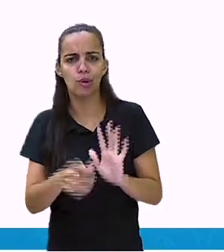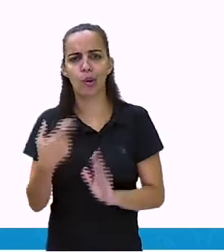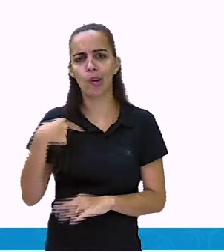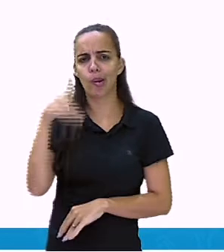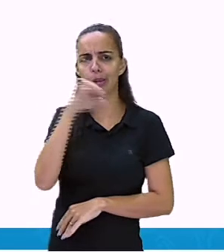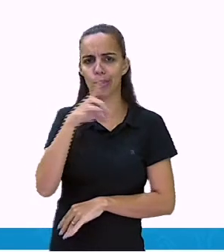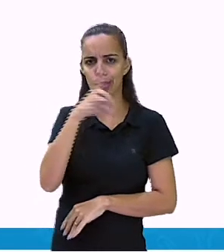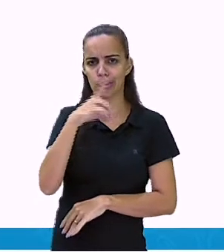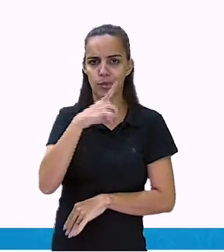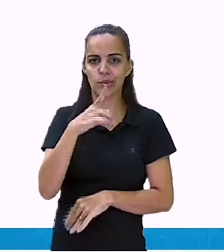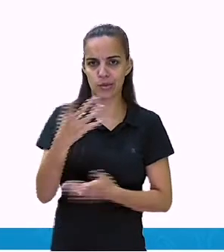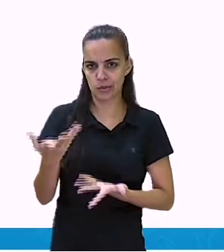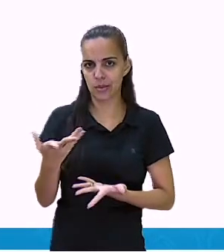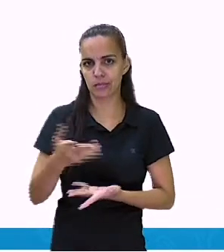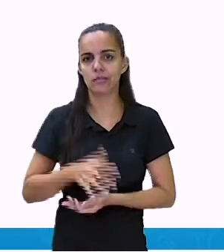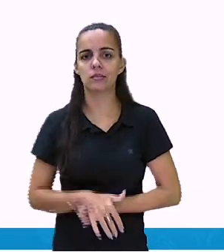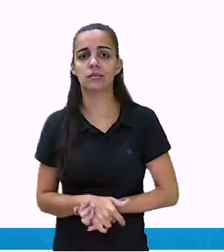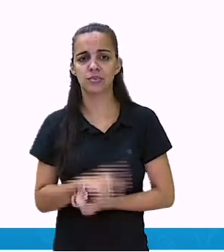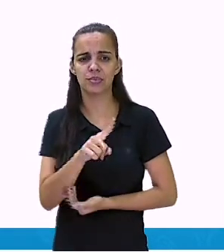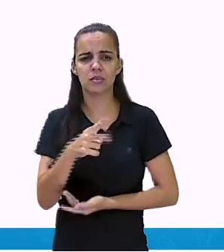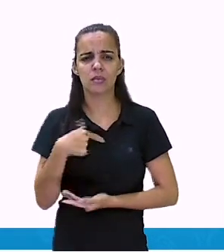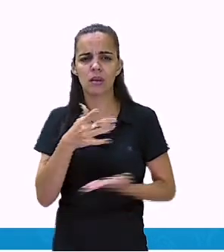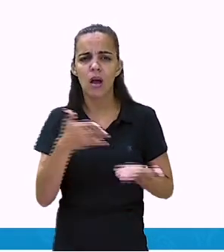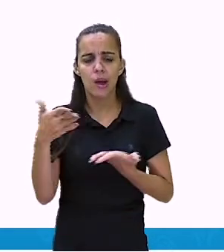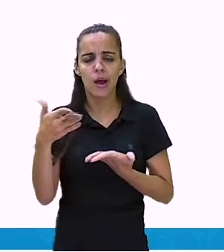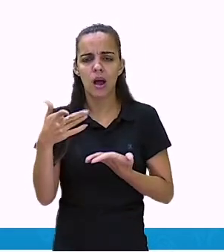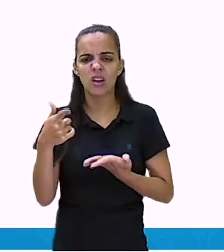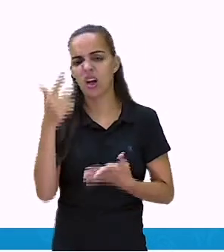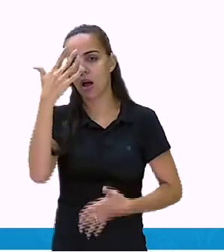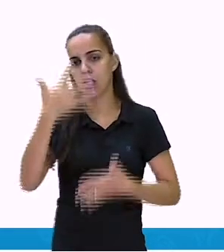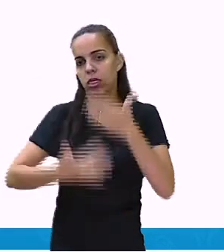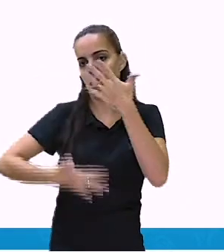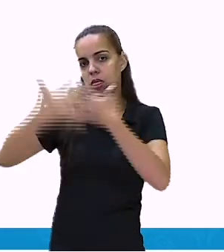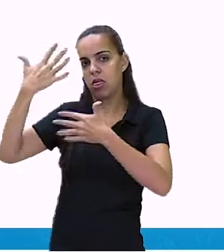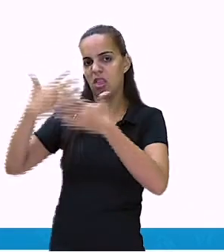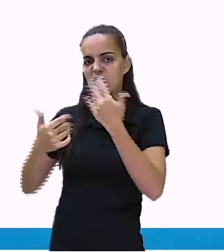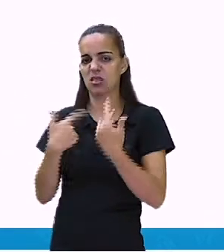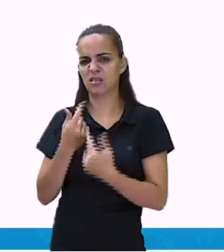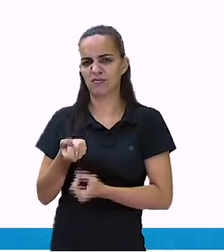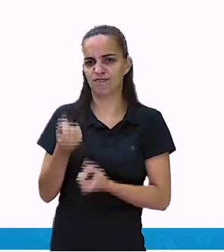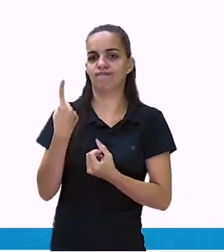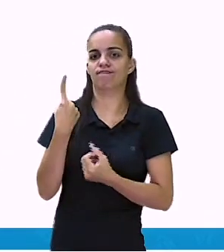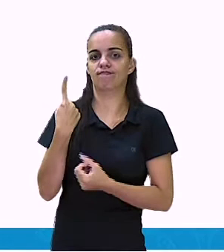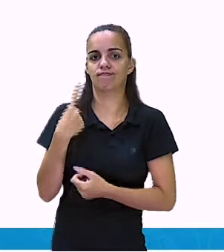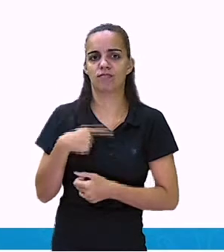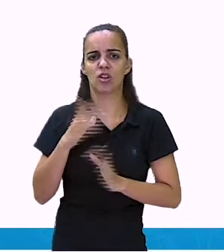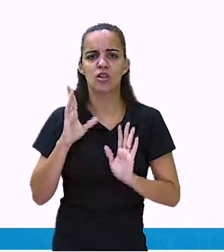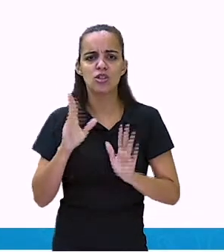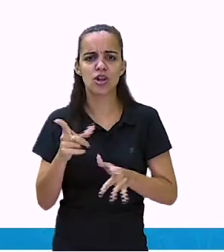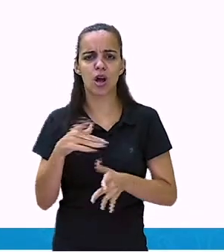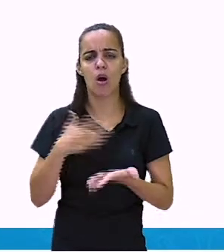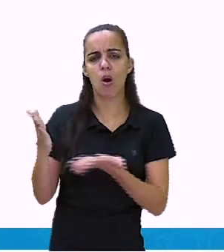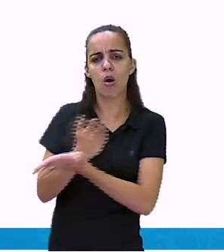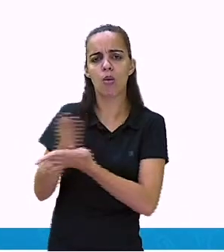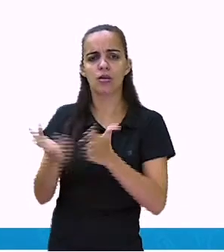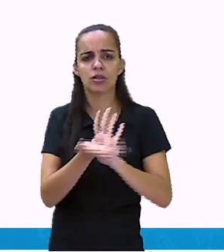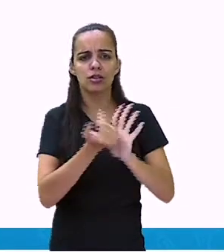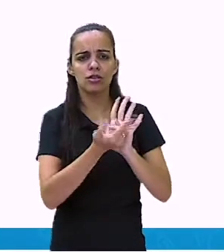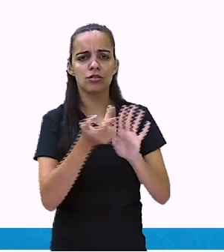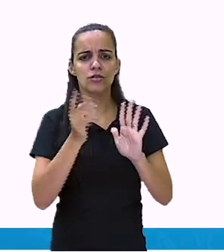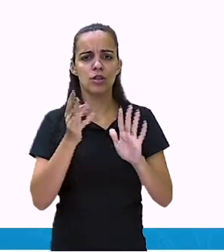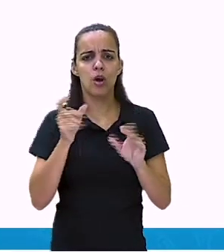também aos domingos. Isso leva a distorções estranhas, já que alguns desenhos